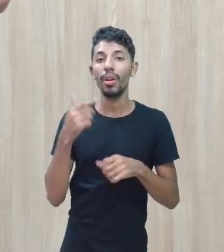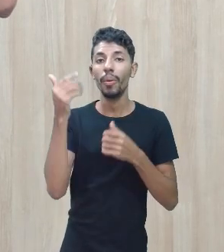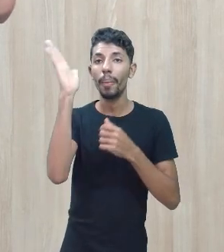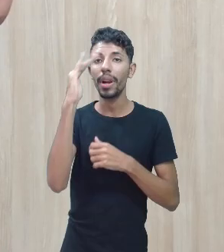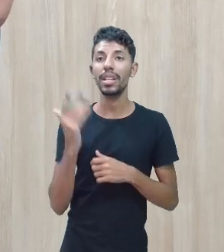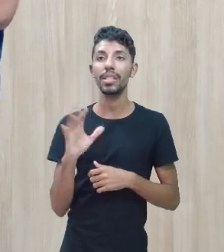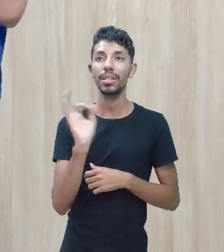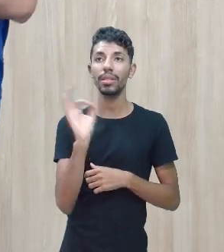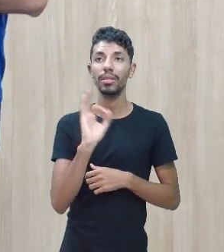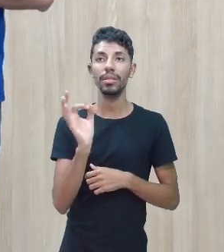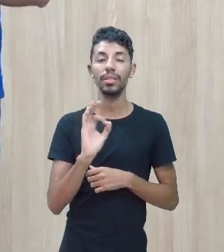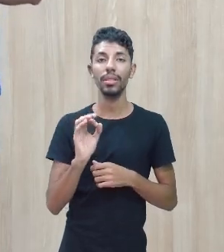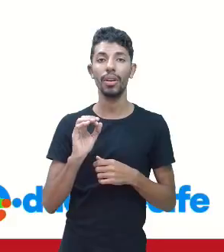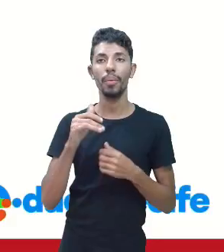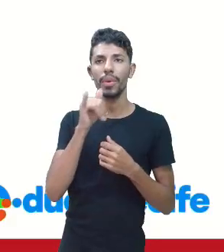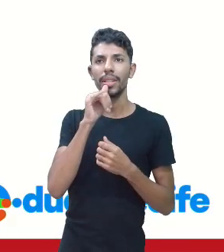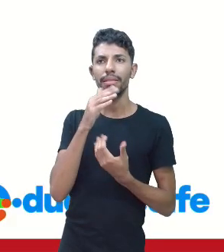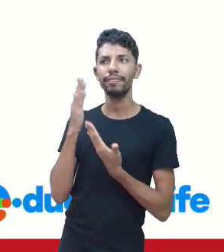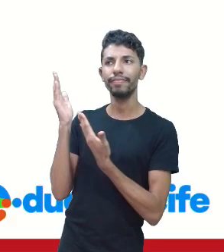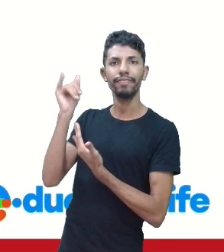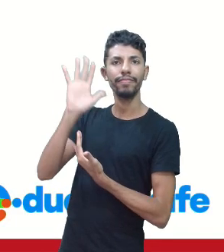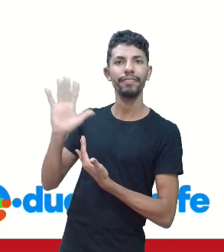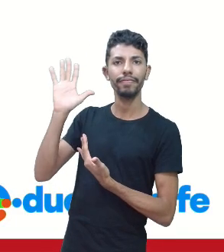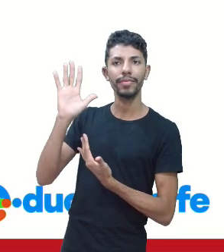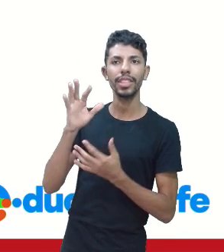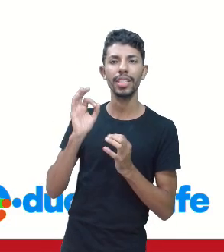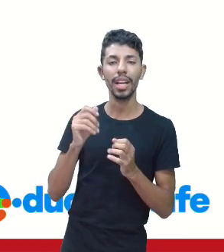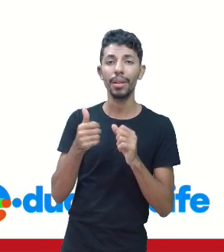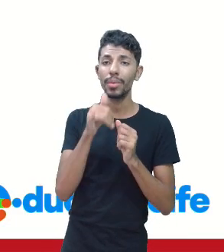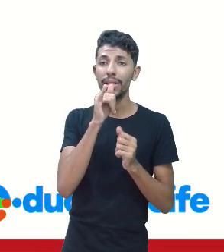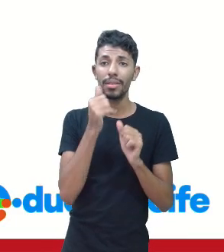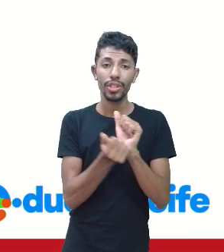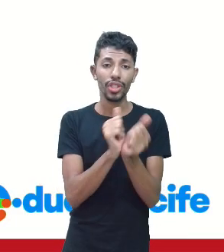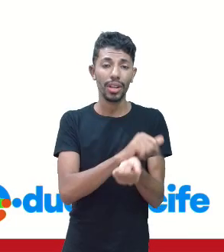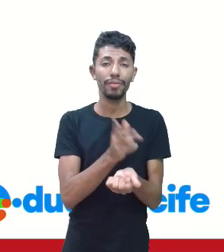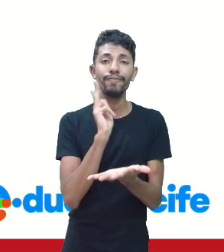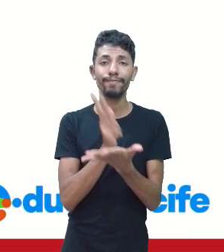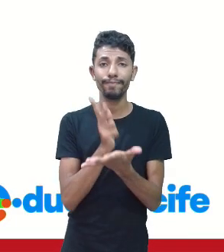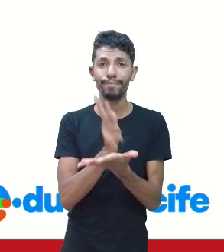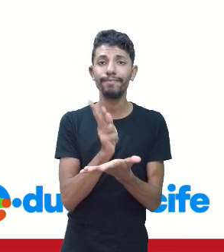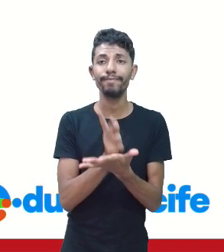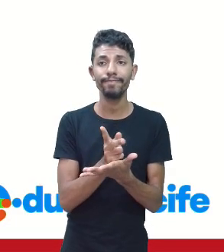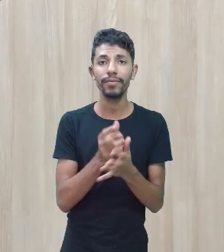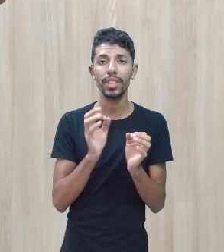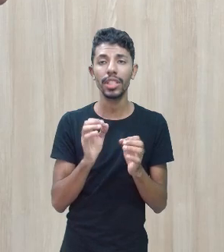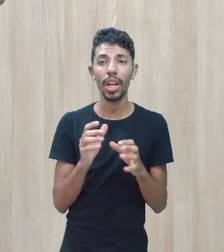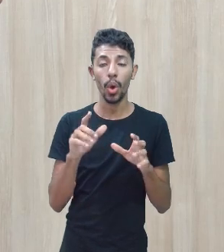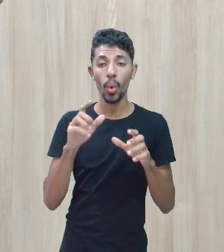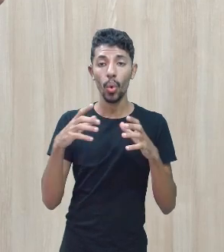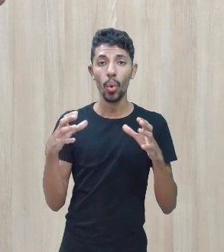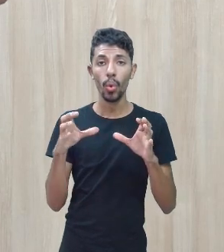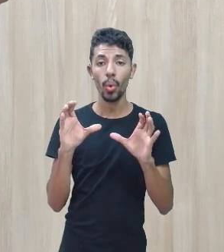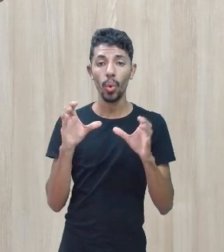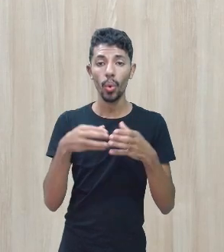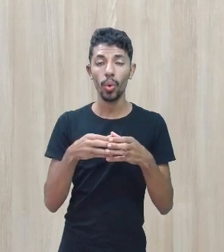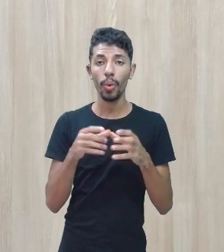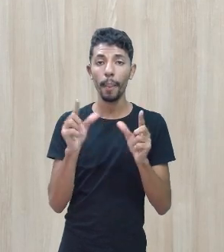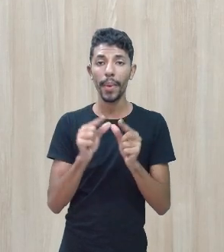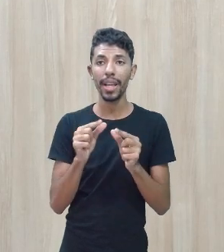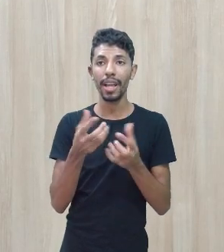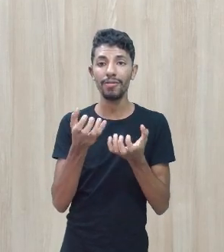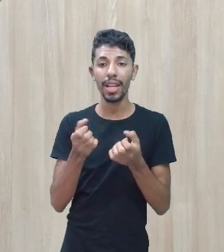gente vê nessa imagem do Debré. Principalmente a escravidão permanece, né, a posse da terra por um grupo muito pequeno, a